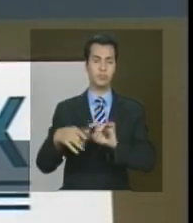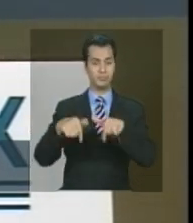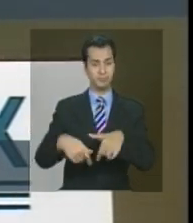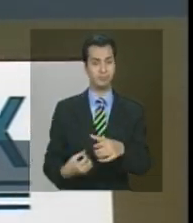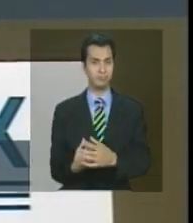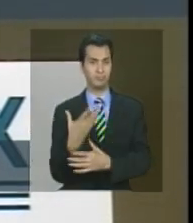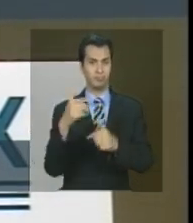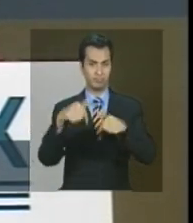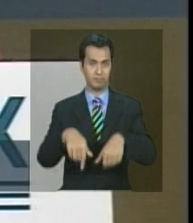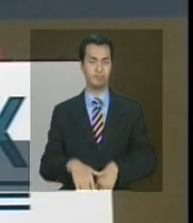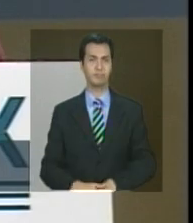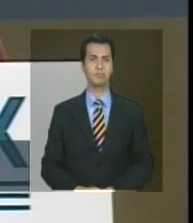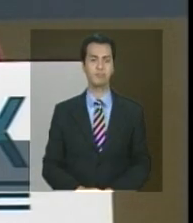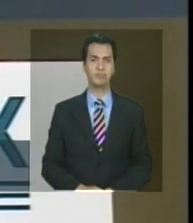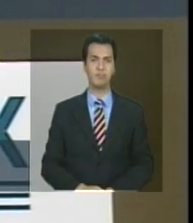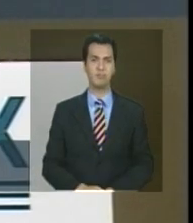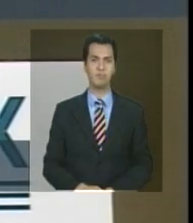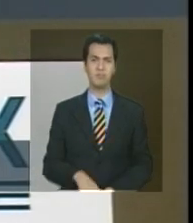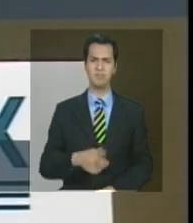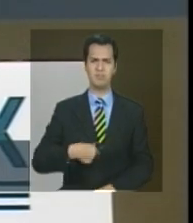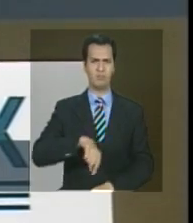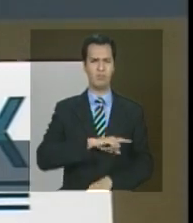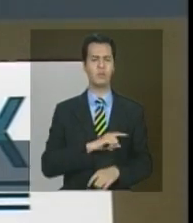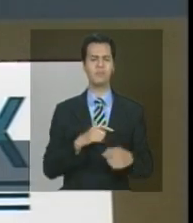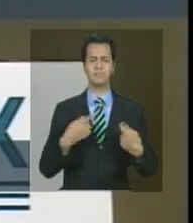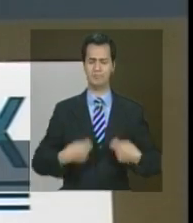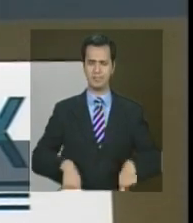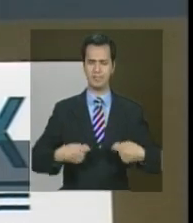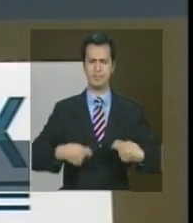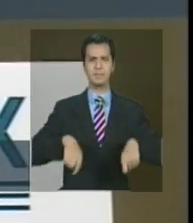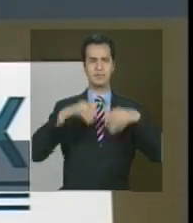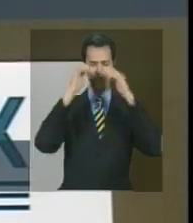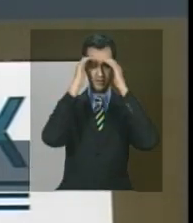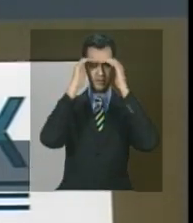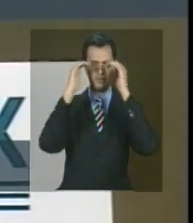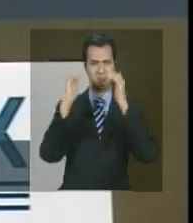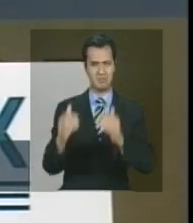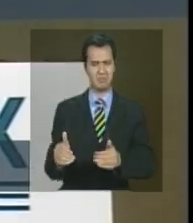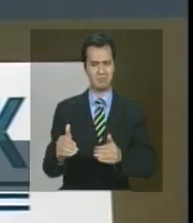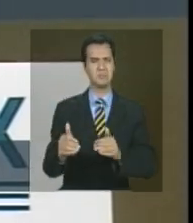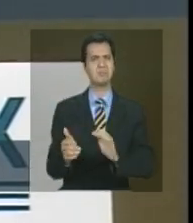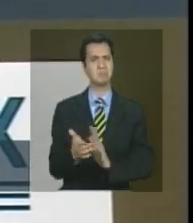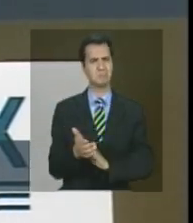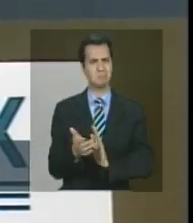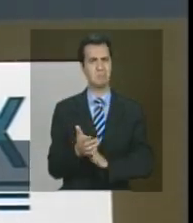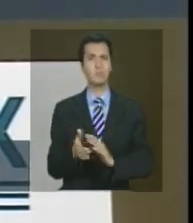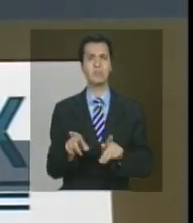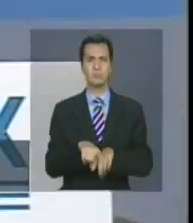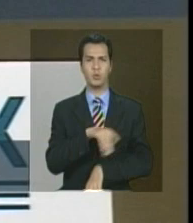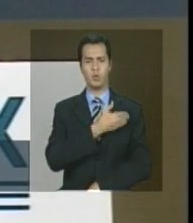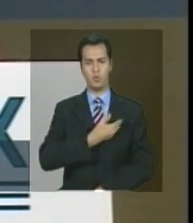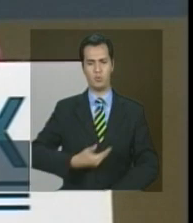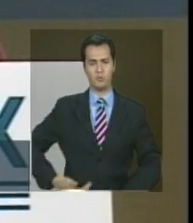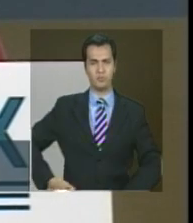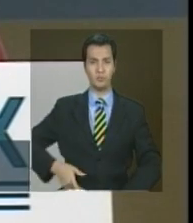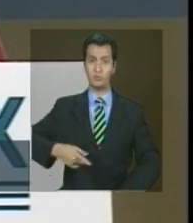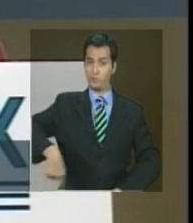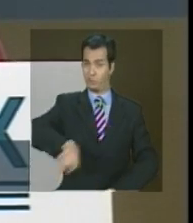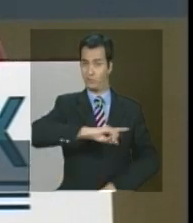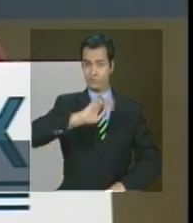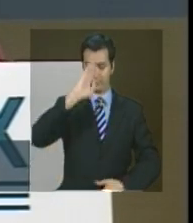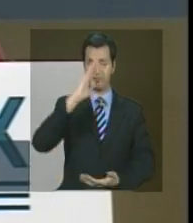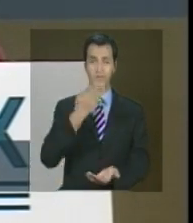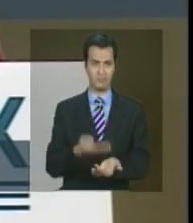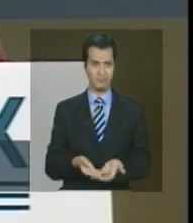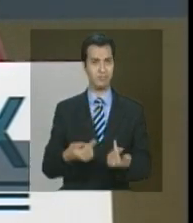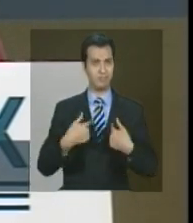lugar, merece o nosso respeito e merece, da parte do governo, vocês podem ter